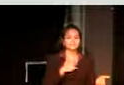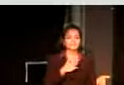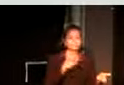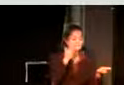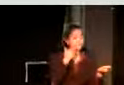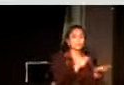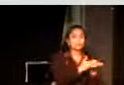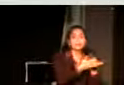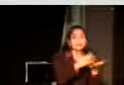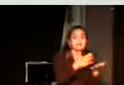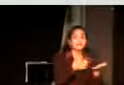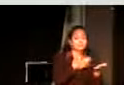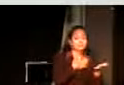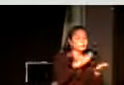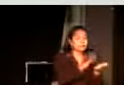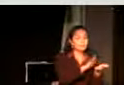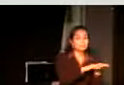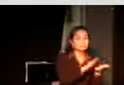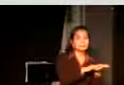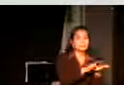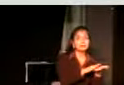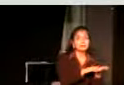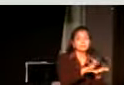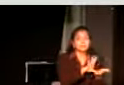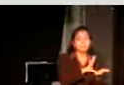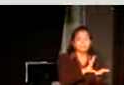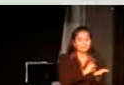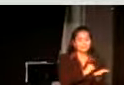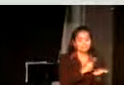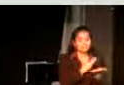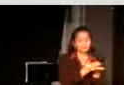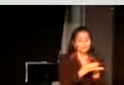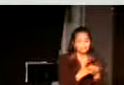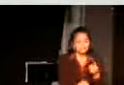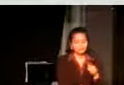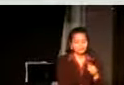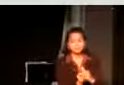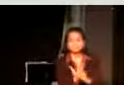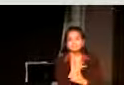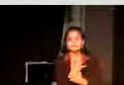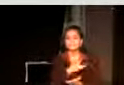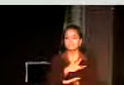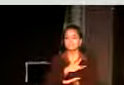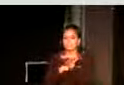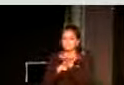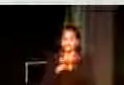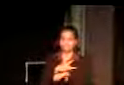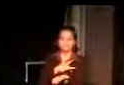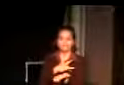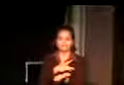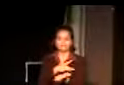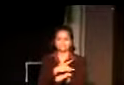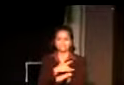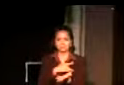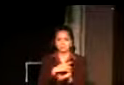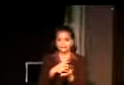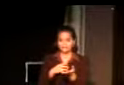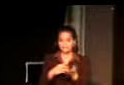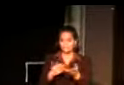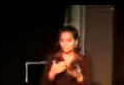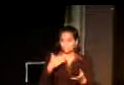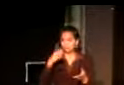amava ele infundia misericórdia nesse ato de amor enquanto olhava para você